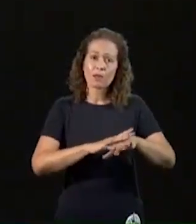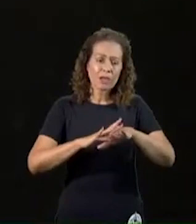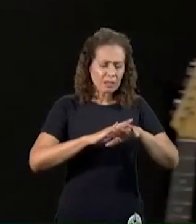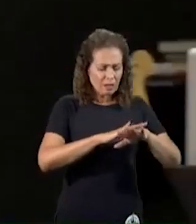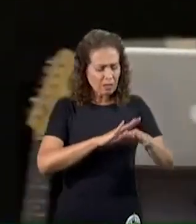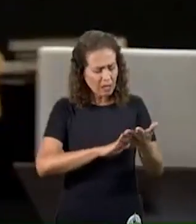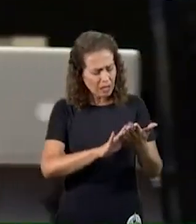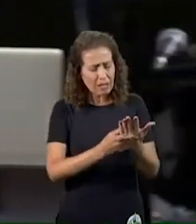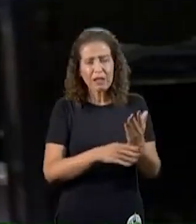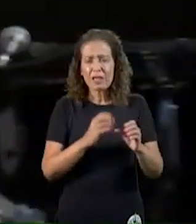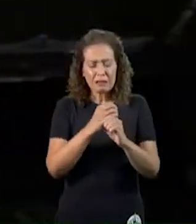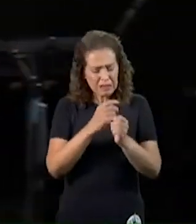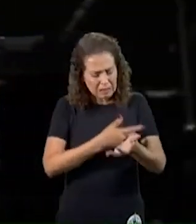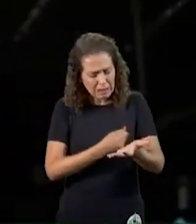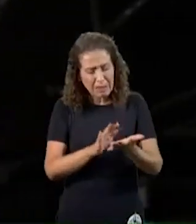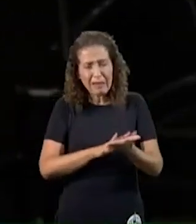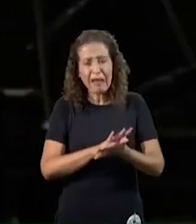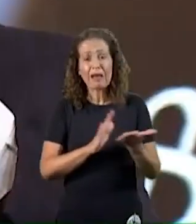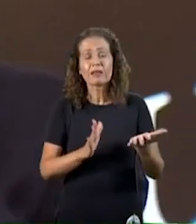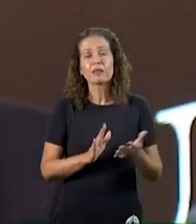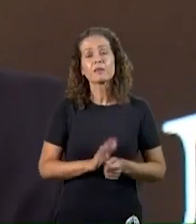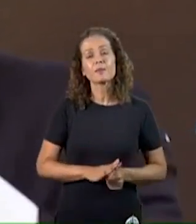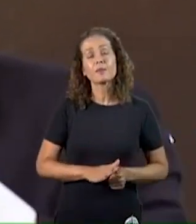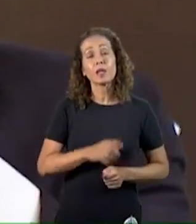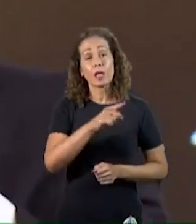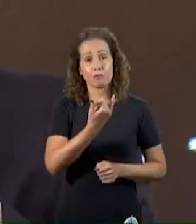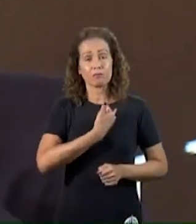nada. E ela falou para mim, minha mãe amaldiçoou minha mão.